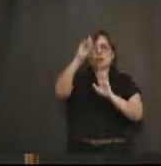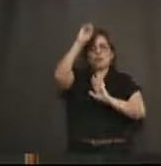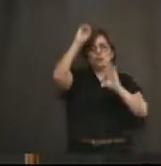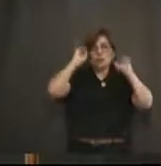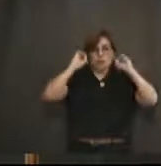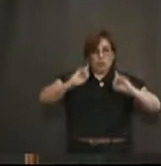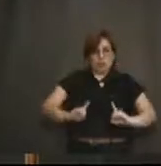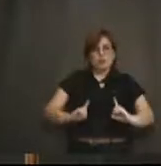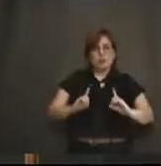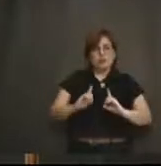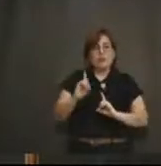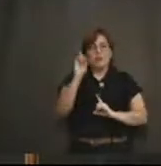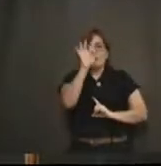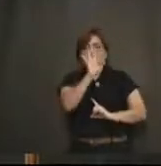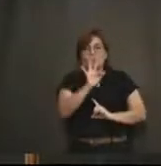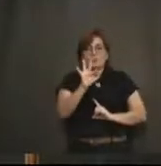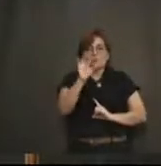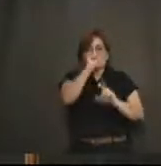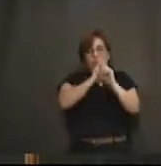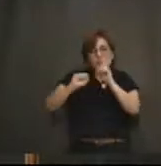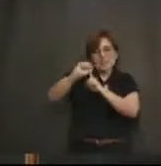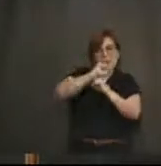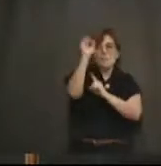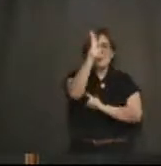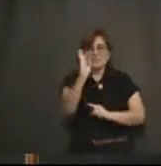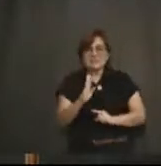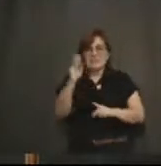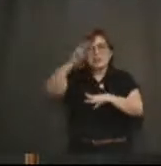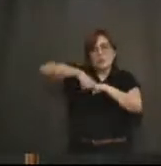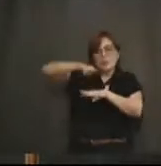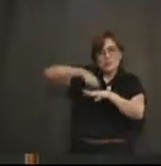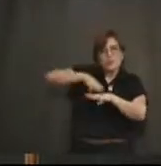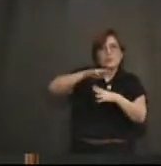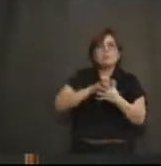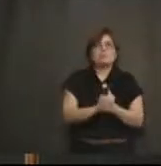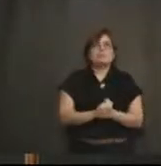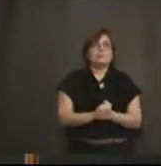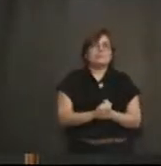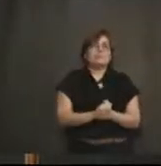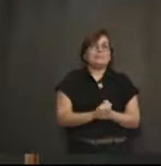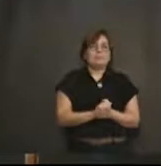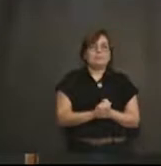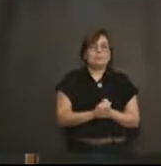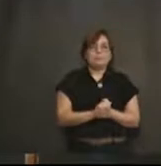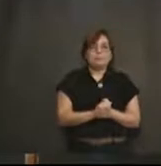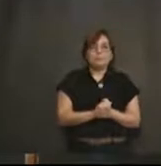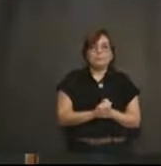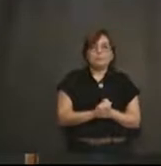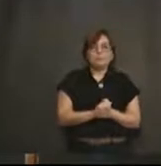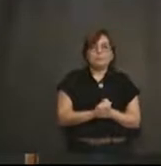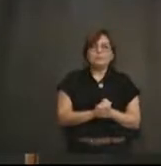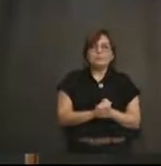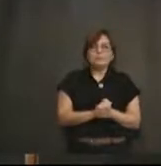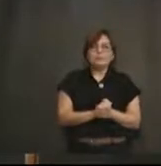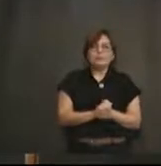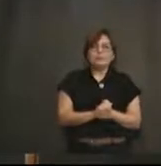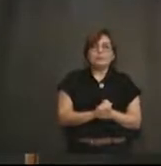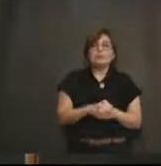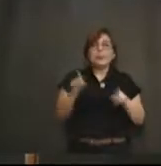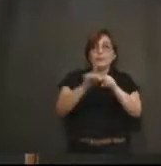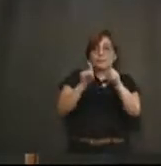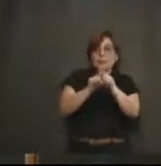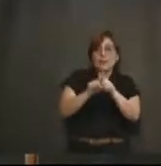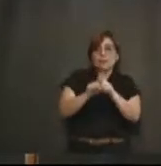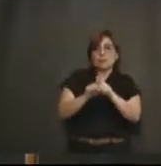Brasileira de Matemática, na pessoa da professora Valci Santos, que está aqui conosco. Gostaria de agradecer à gerência